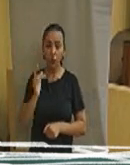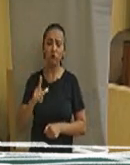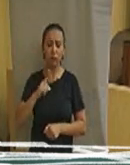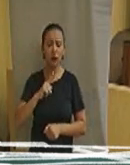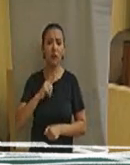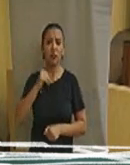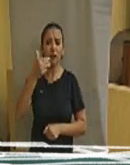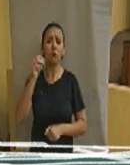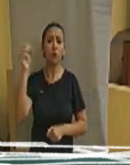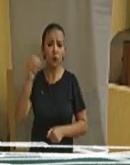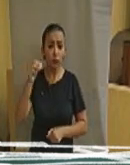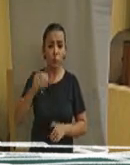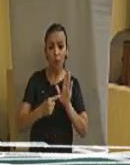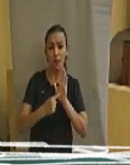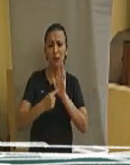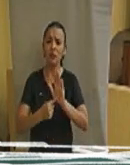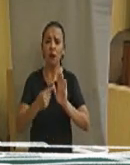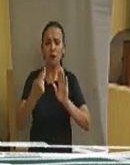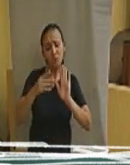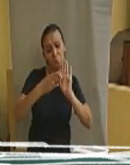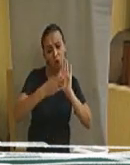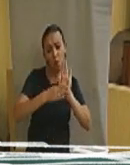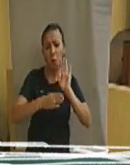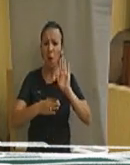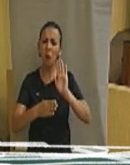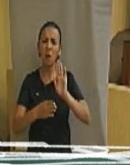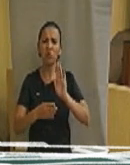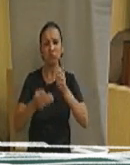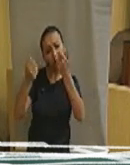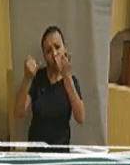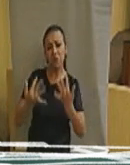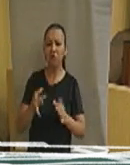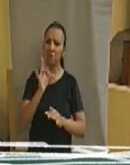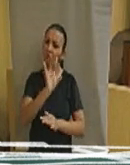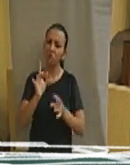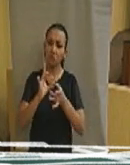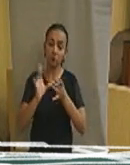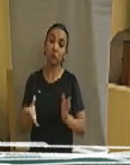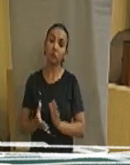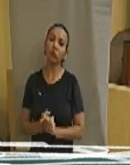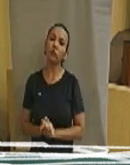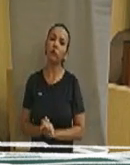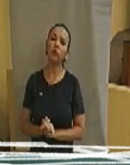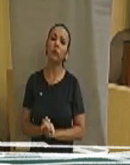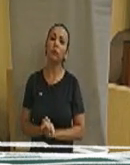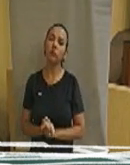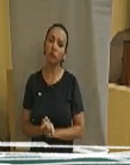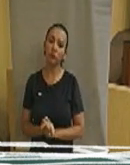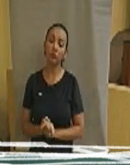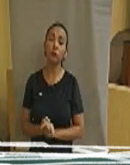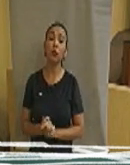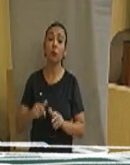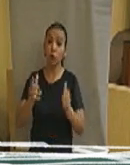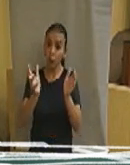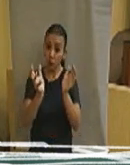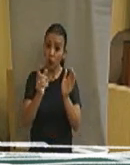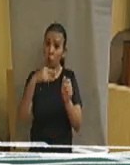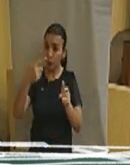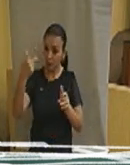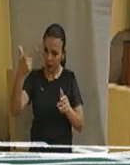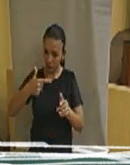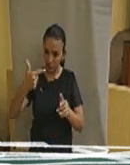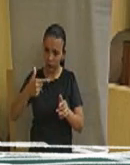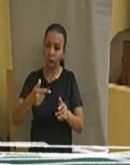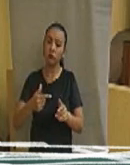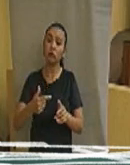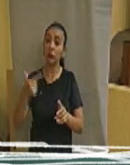apresentação das suas propostas e demais considerações. O bloco de 40 minutos, os